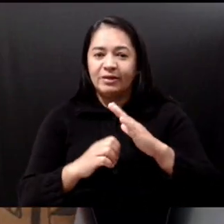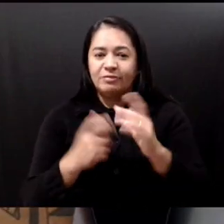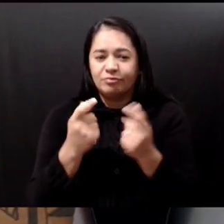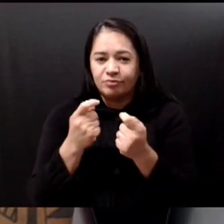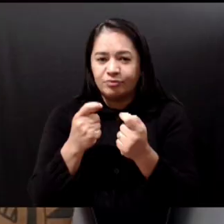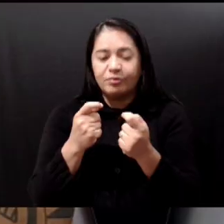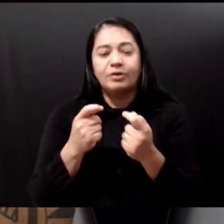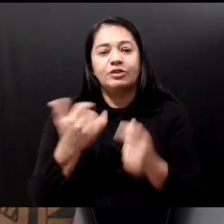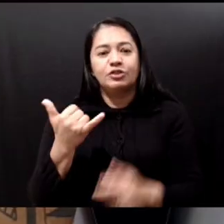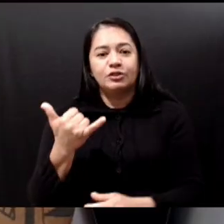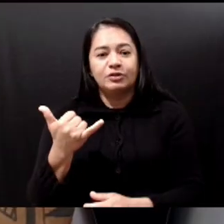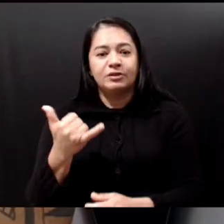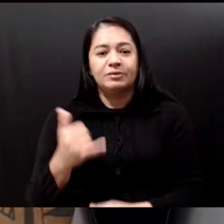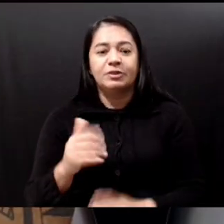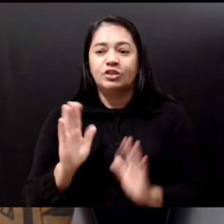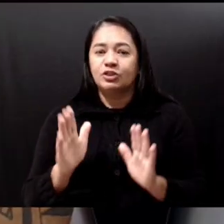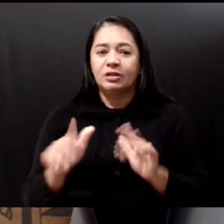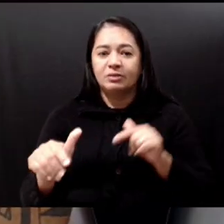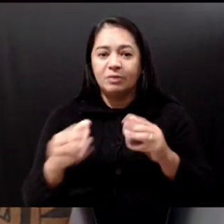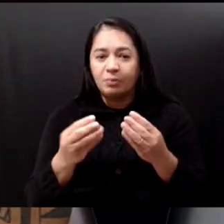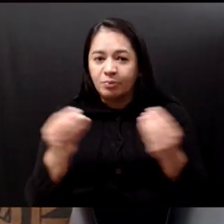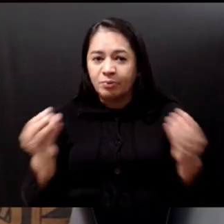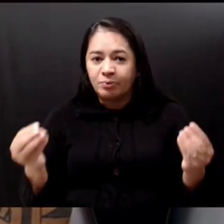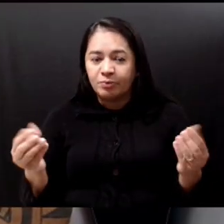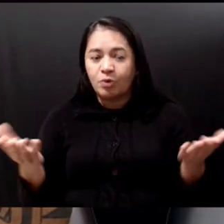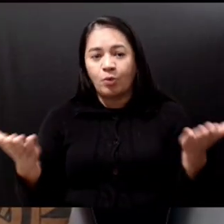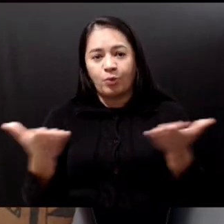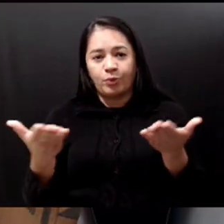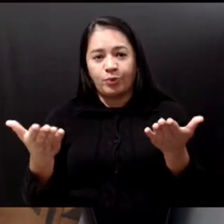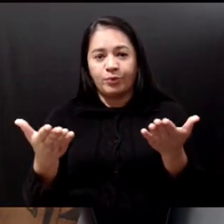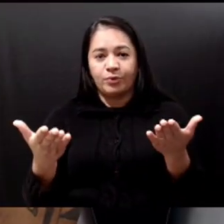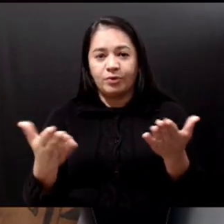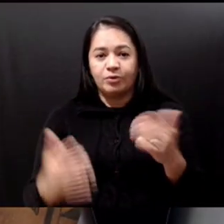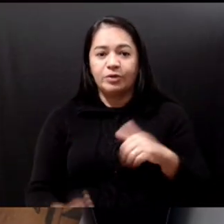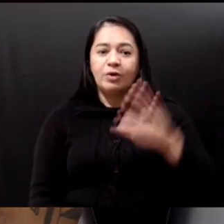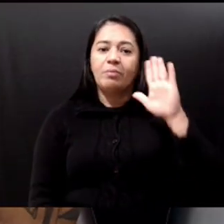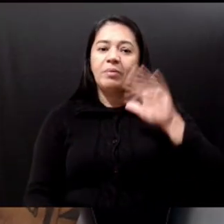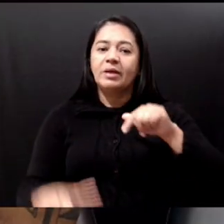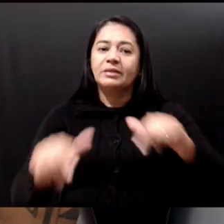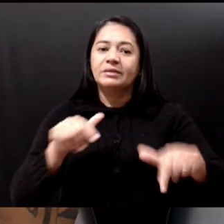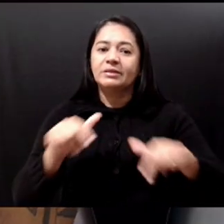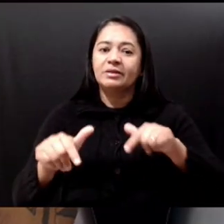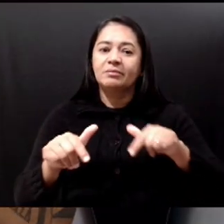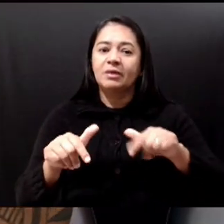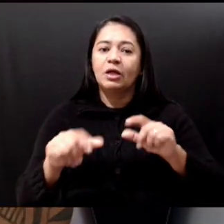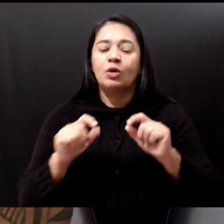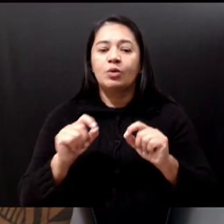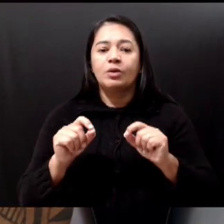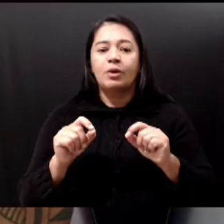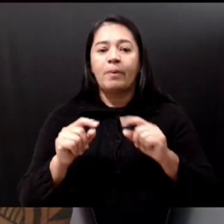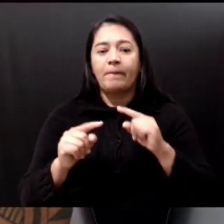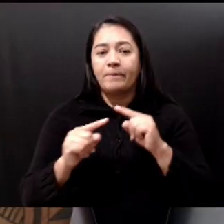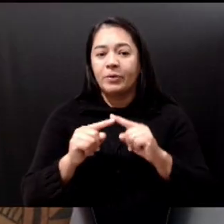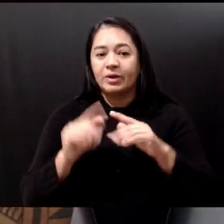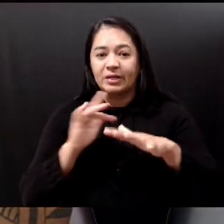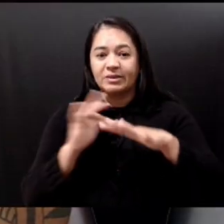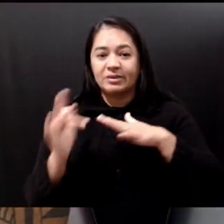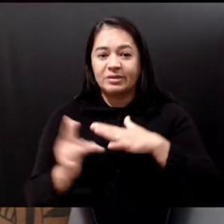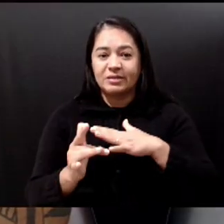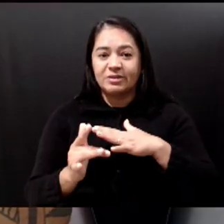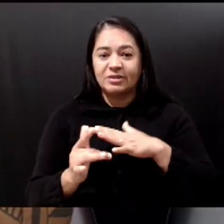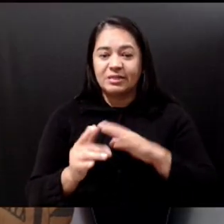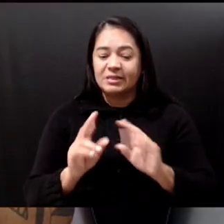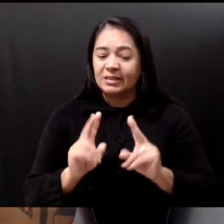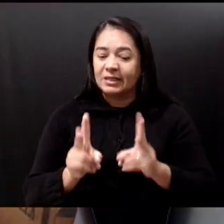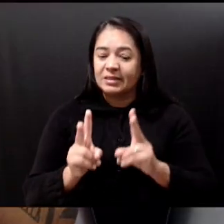coisa, né? sim, Hoje é o que eu mais trabalho porque a mídia, as redes sociais, elas não desligam. exato. A diferença